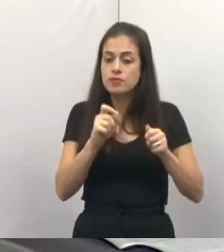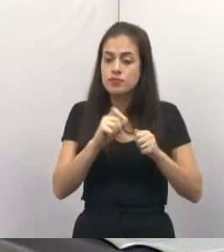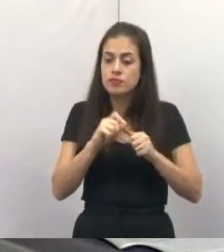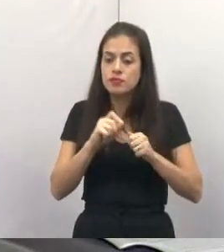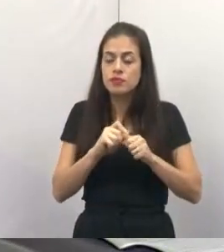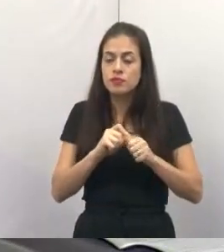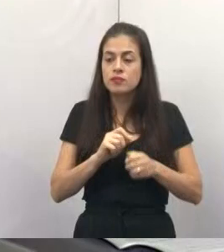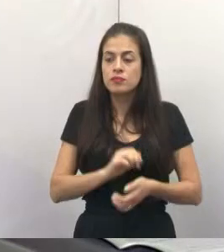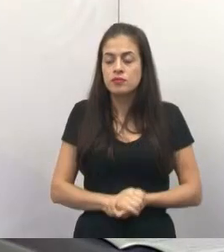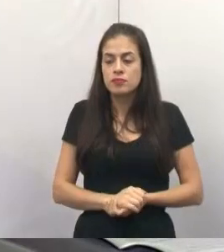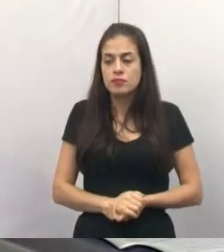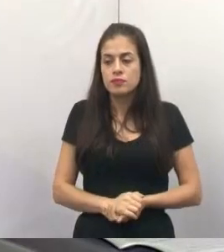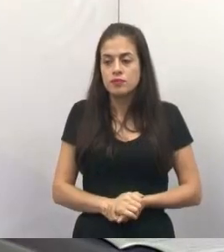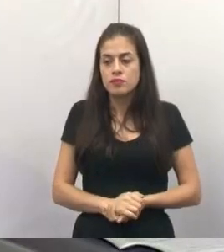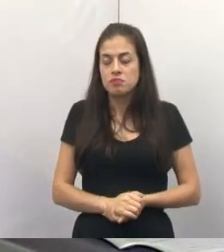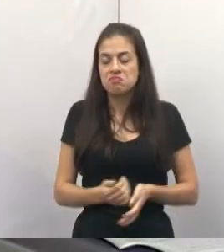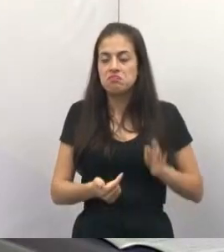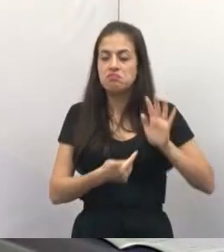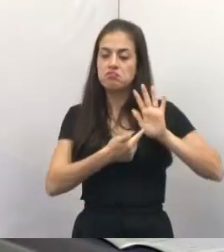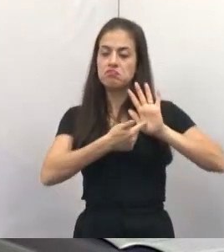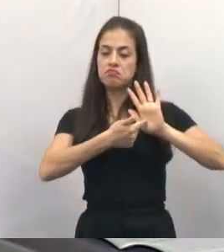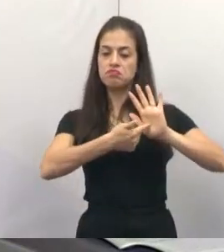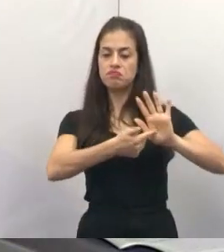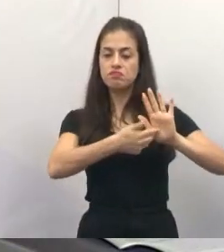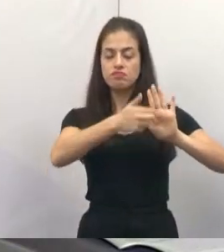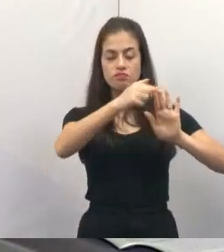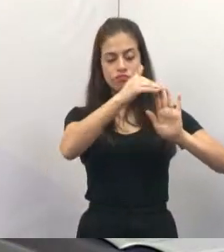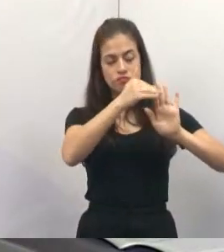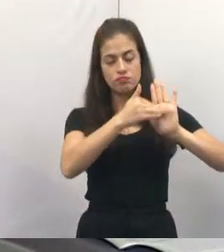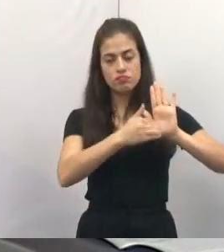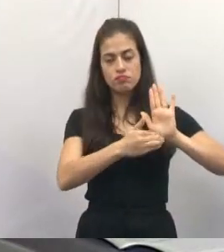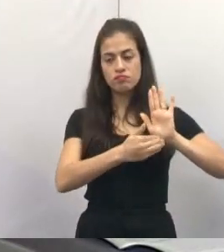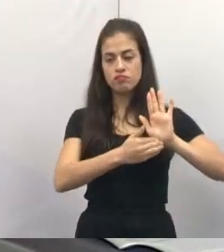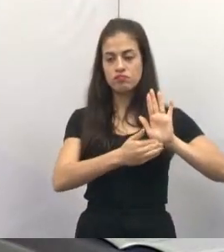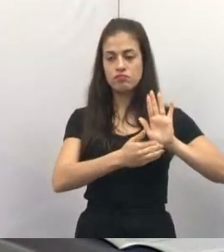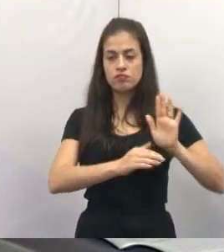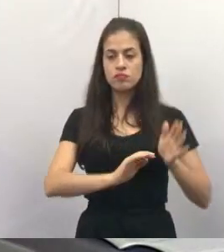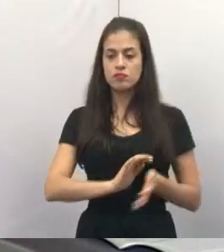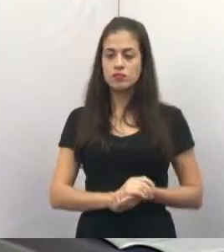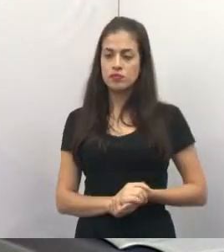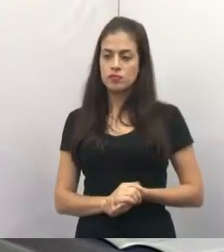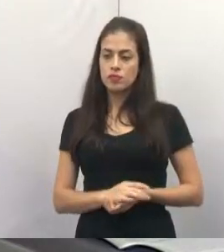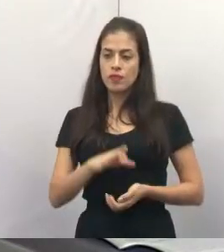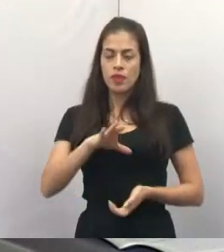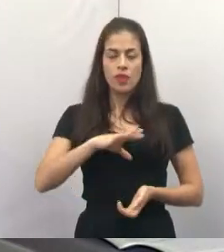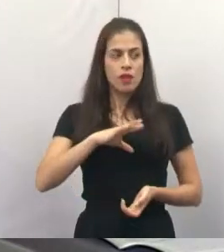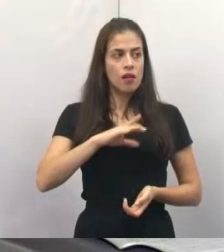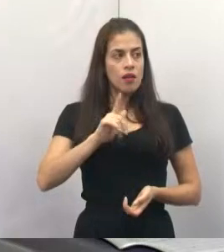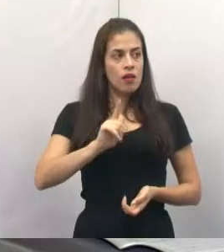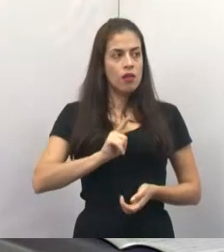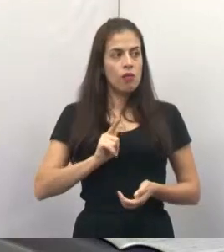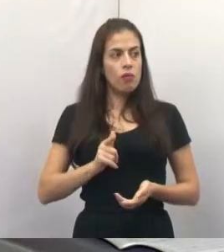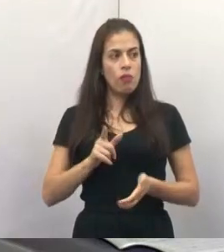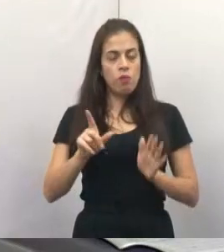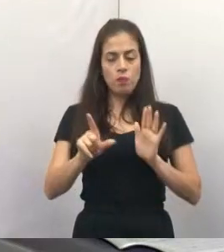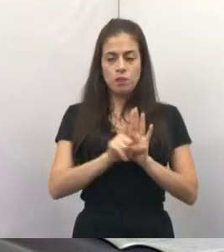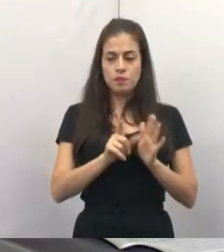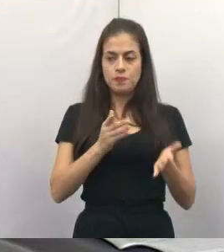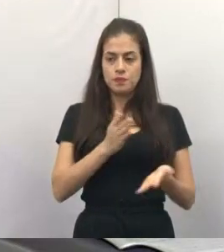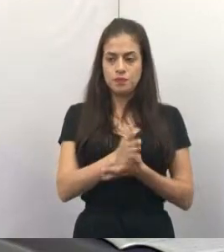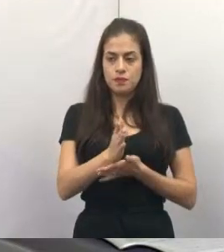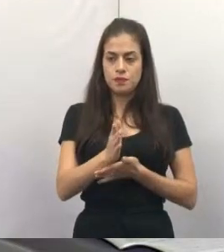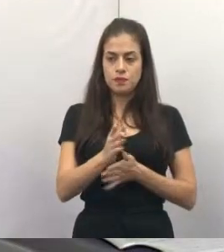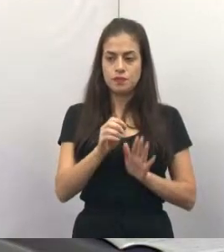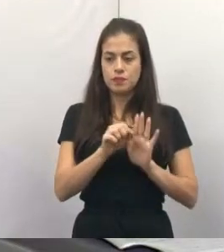Executivo. Apontou aí algumas questões relacionadas a alguns municípios que teve a lei aprovada, mas por meio